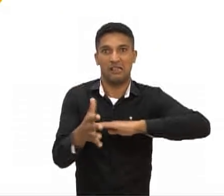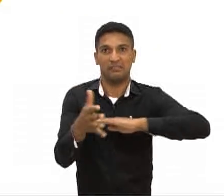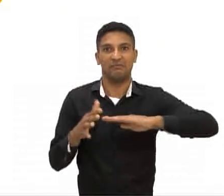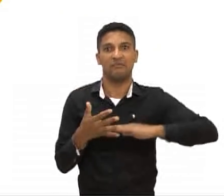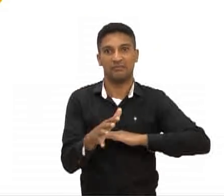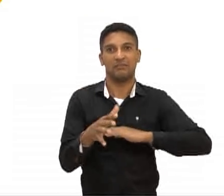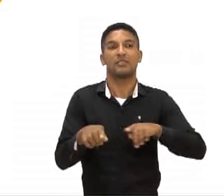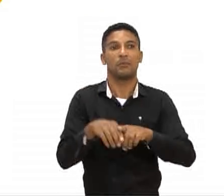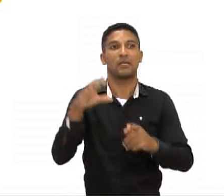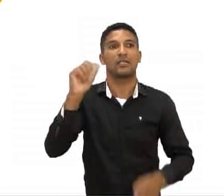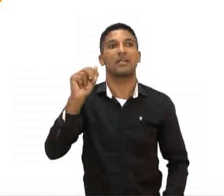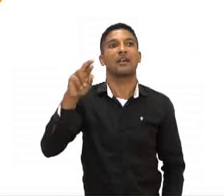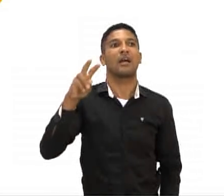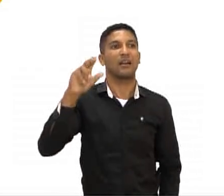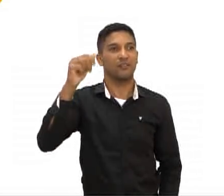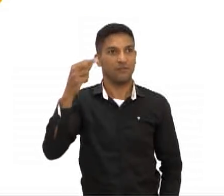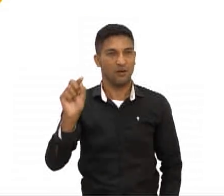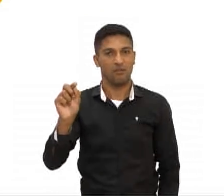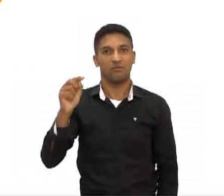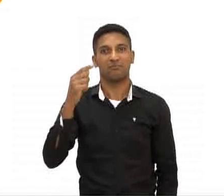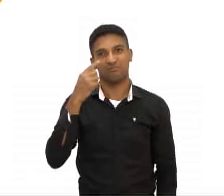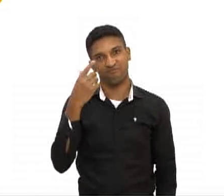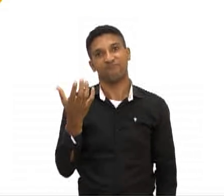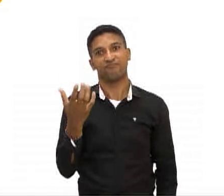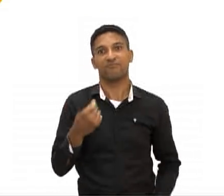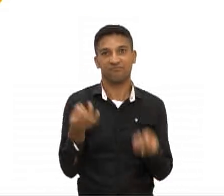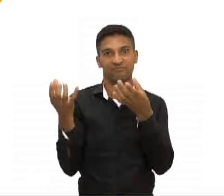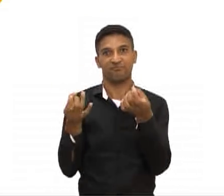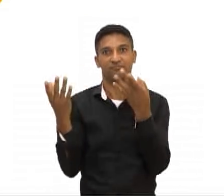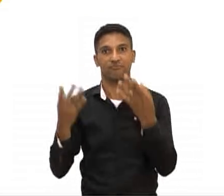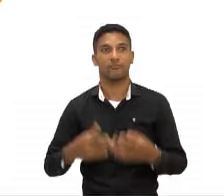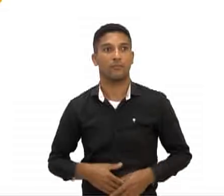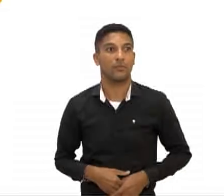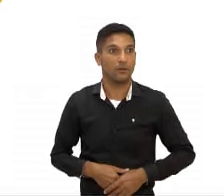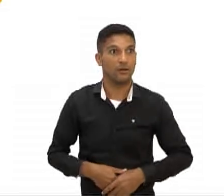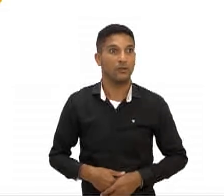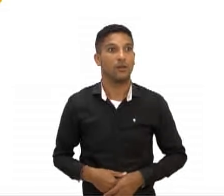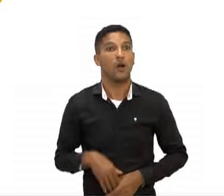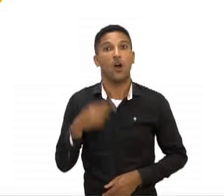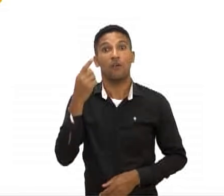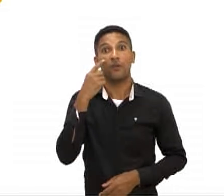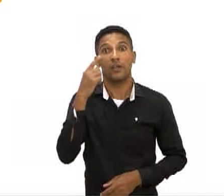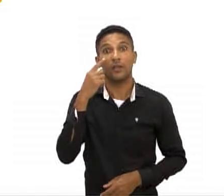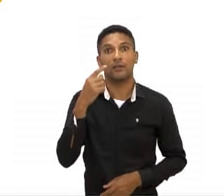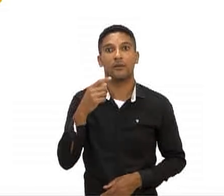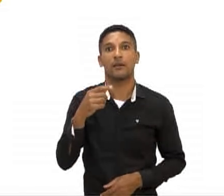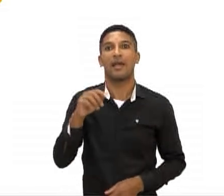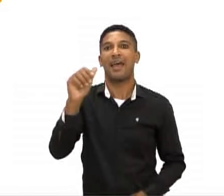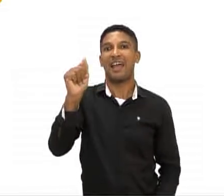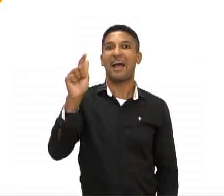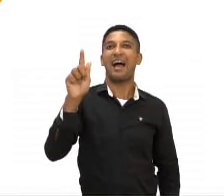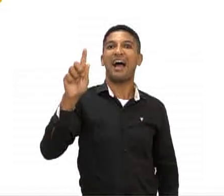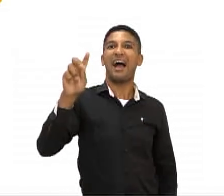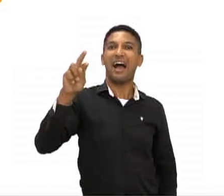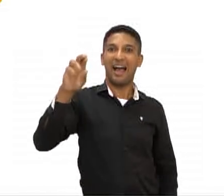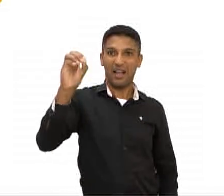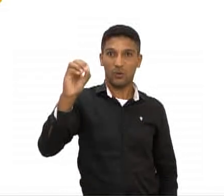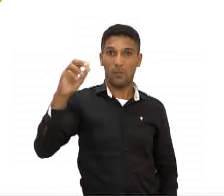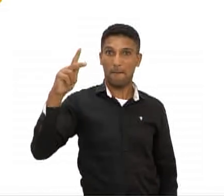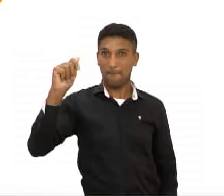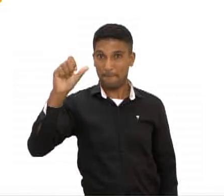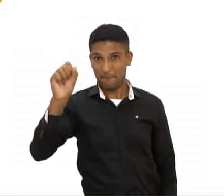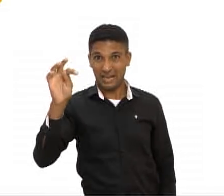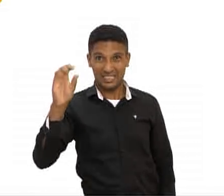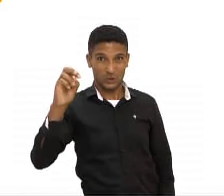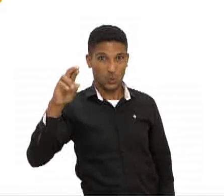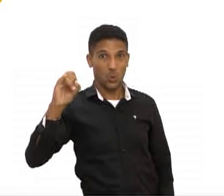Então, olha aqui nas imagens. Atividade agropastoril, ou seja, a criação do gado, por exemplo, e